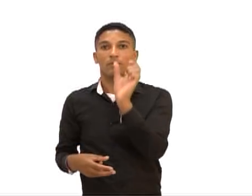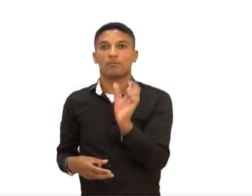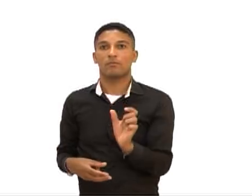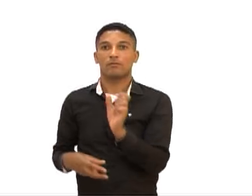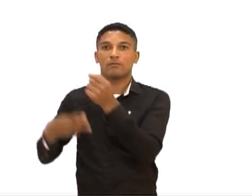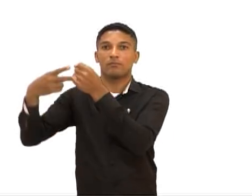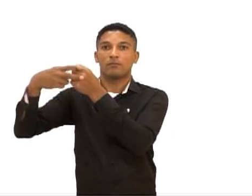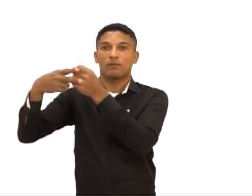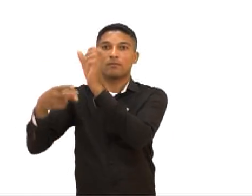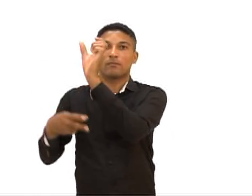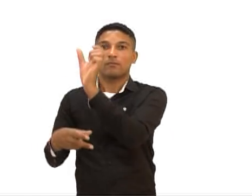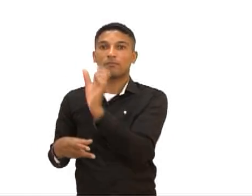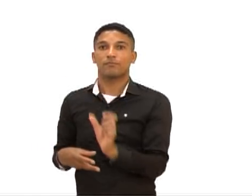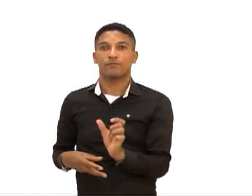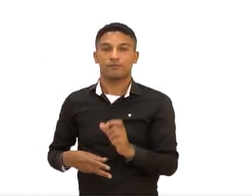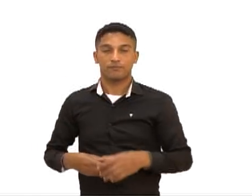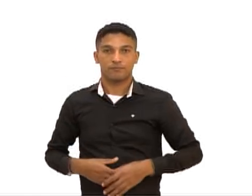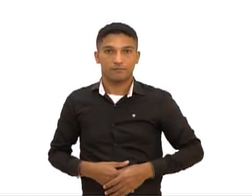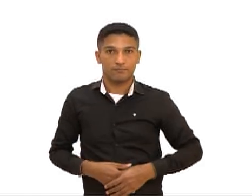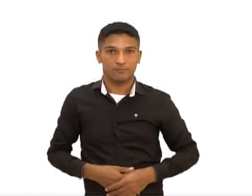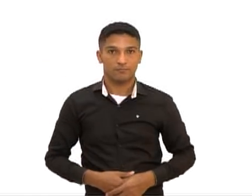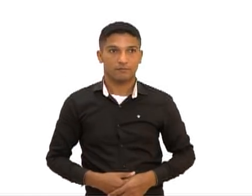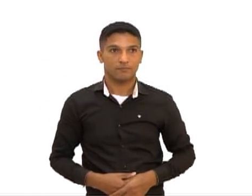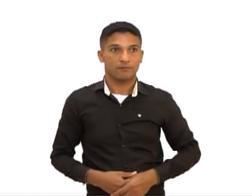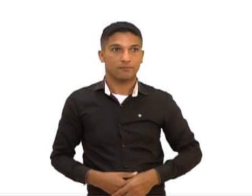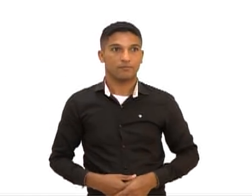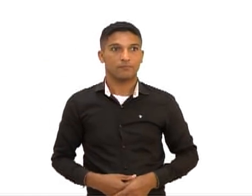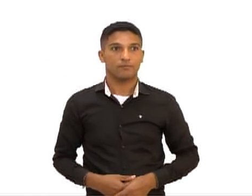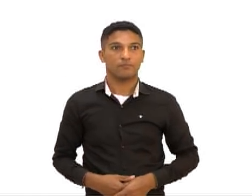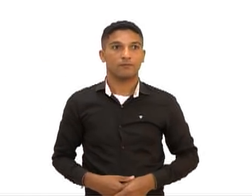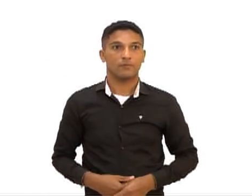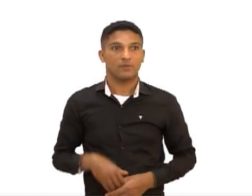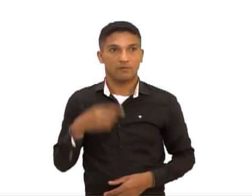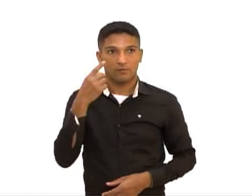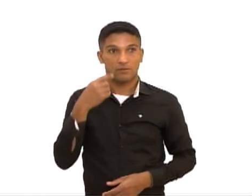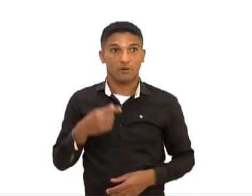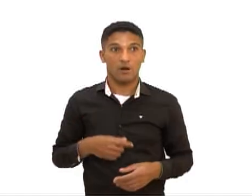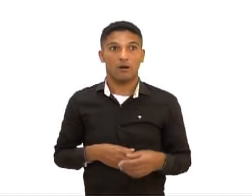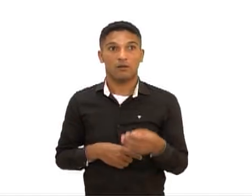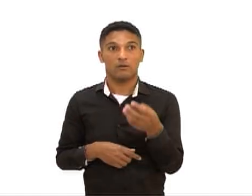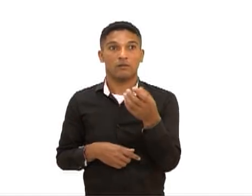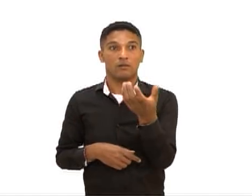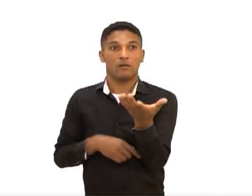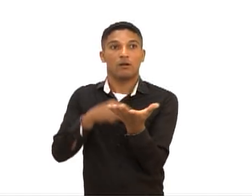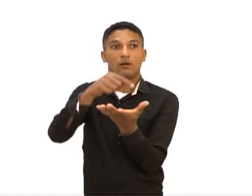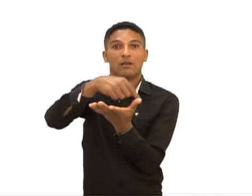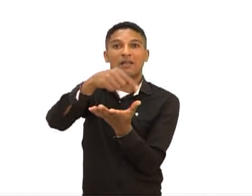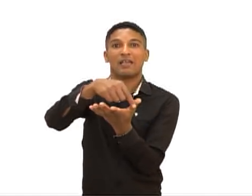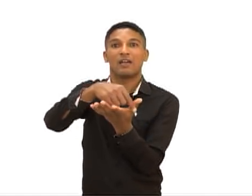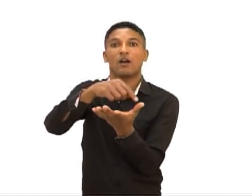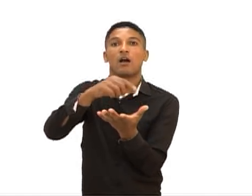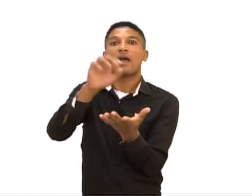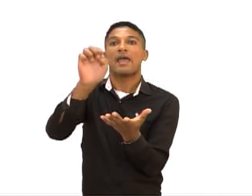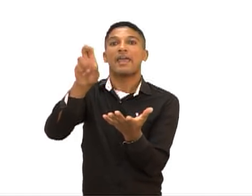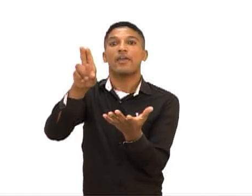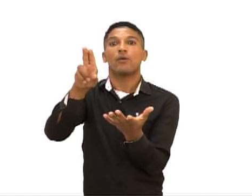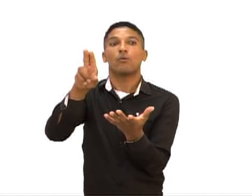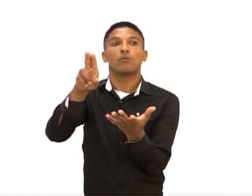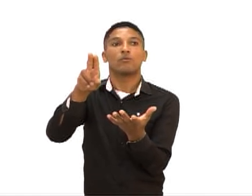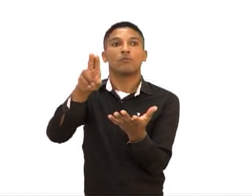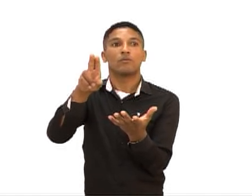doem. E utilizaram-se da segunda pessoa do singular e do plural do presente e do indicativo, né? Então ficou doa,